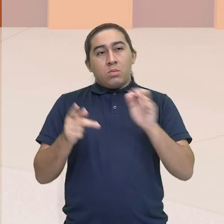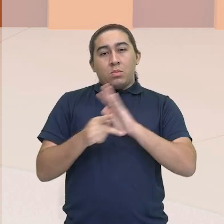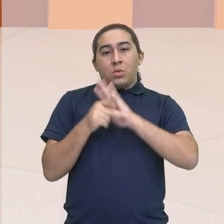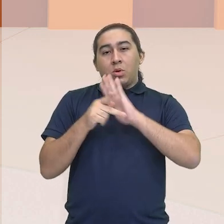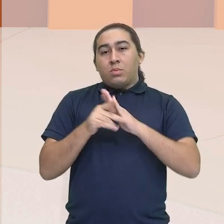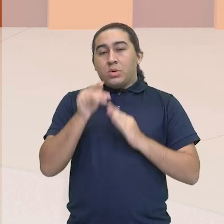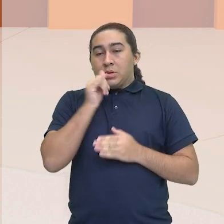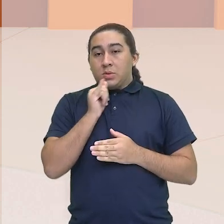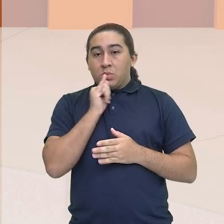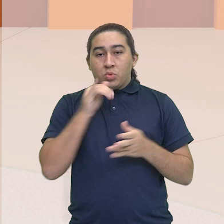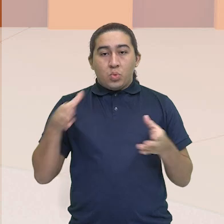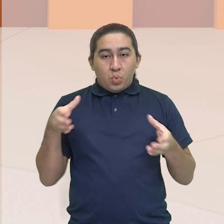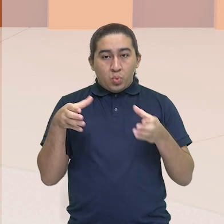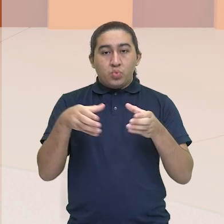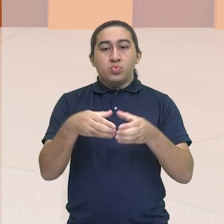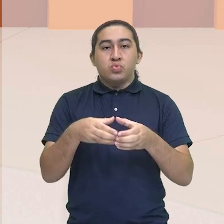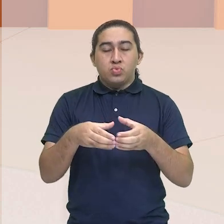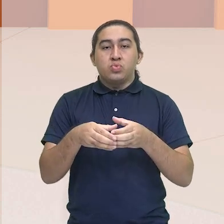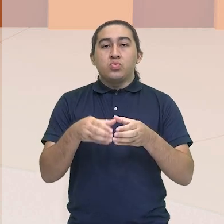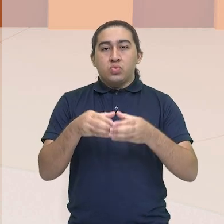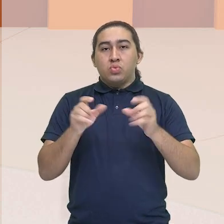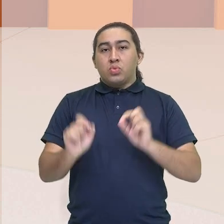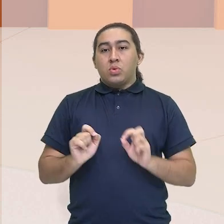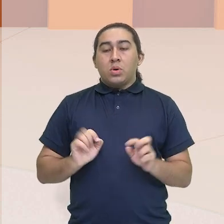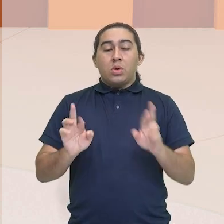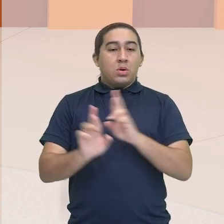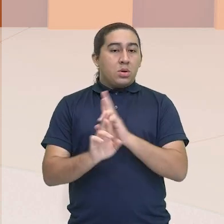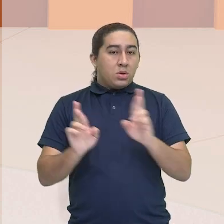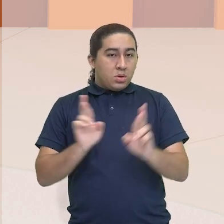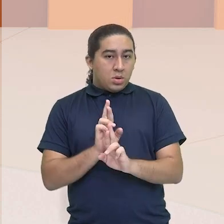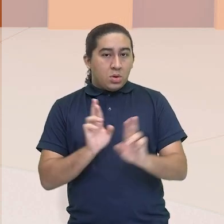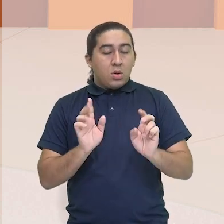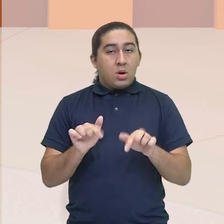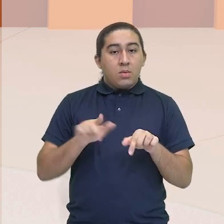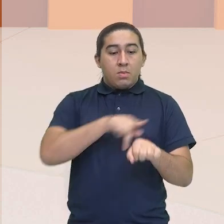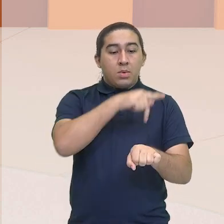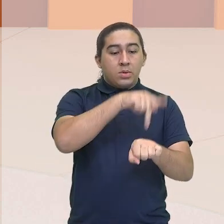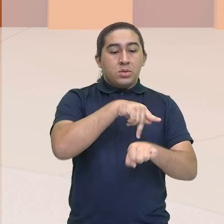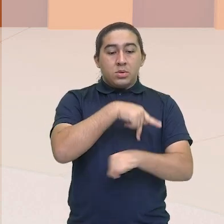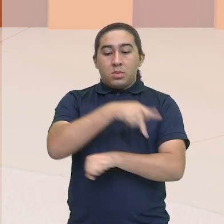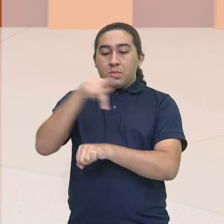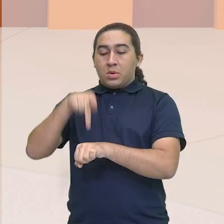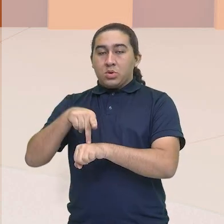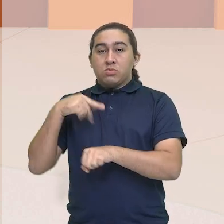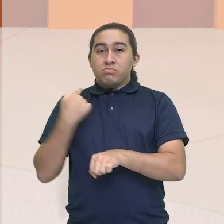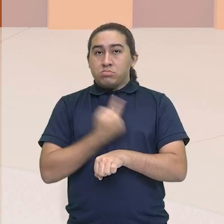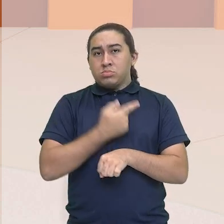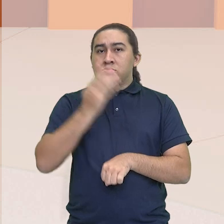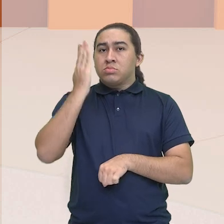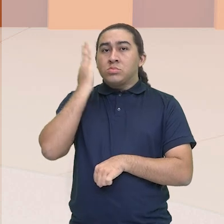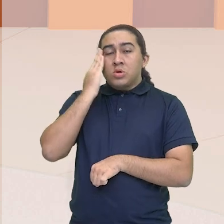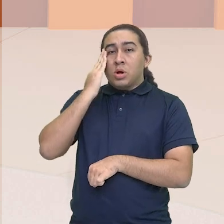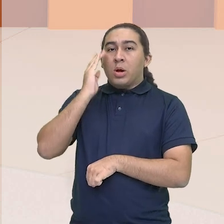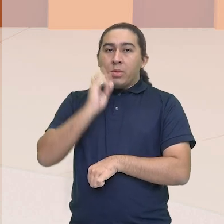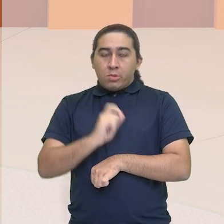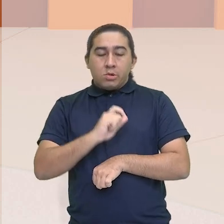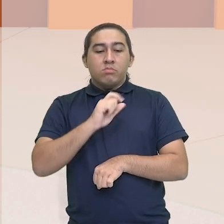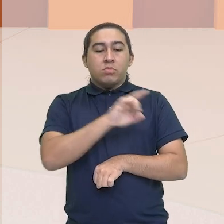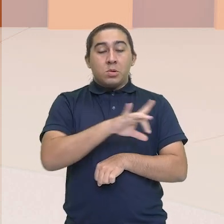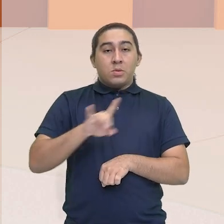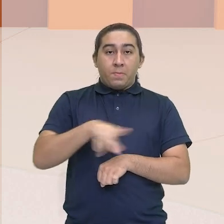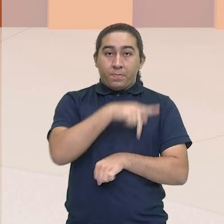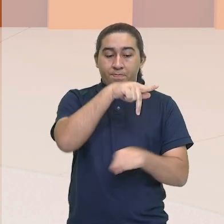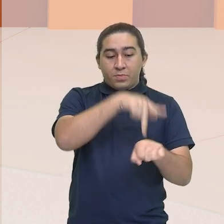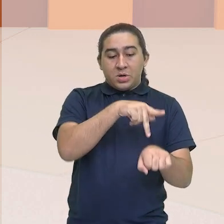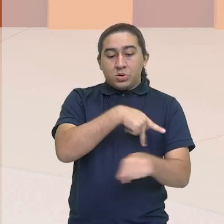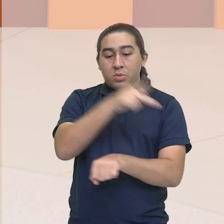desse conjunto, né, de relações entre os países, né? A gente sabe muito bem que cada país ele tem a